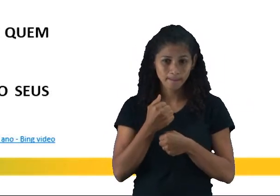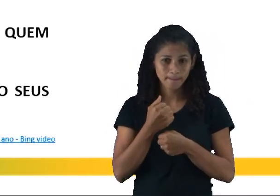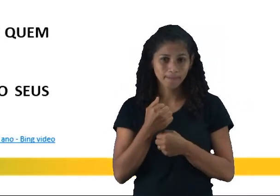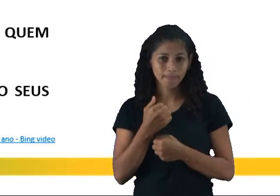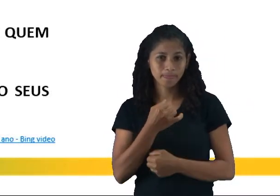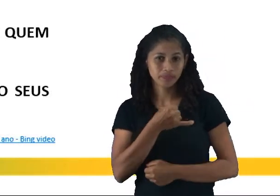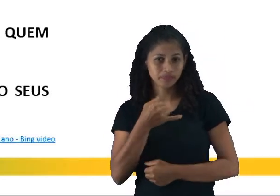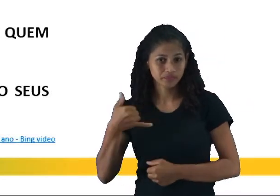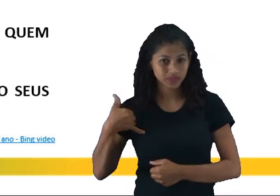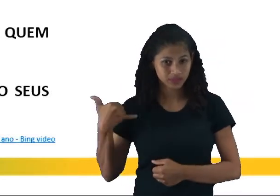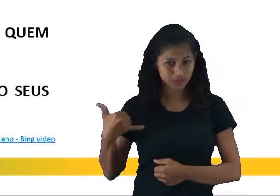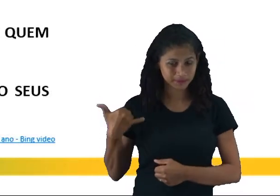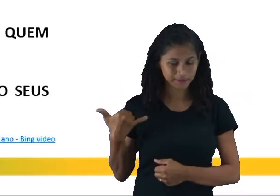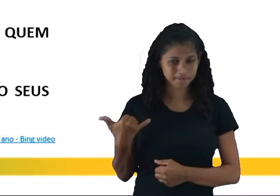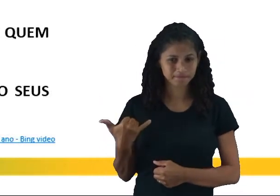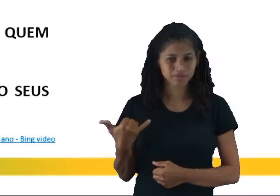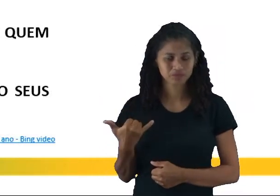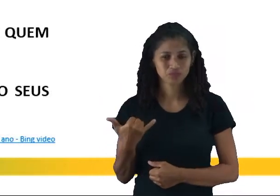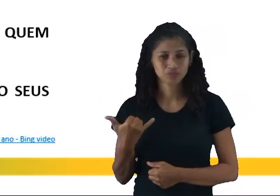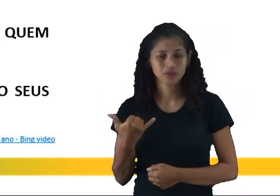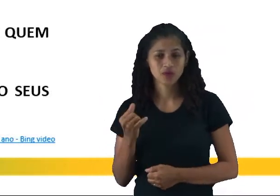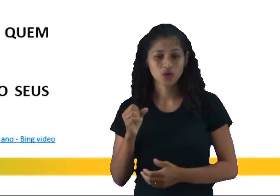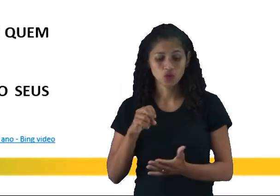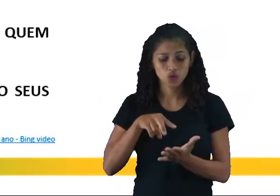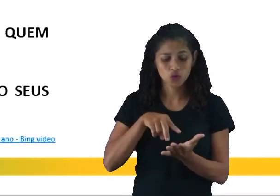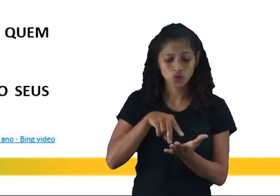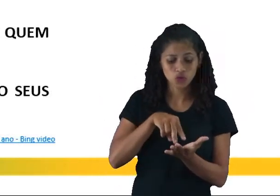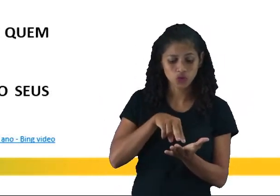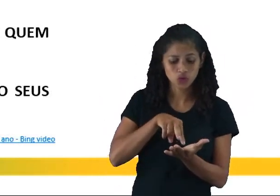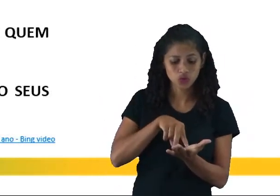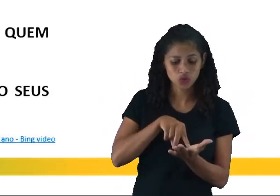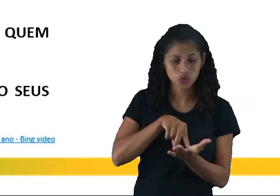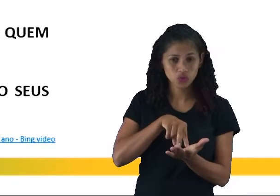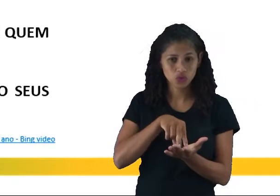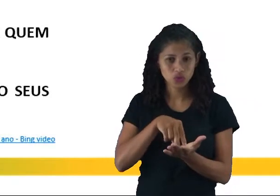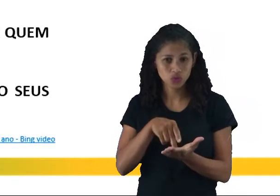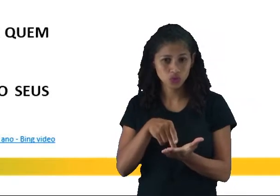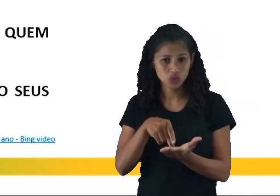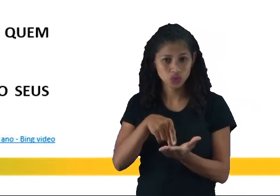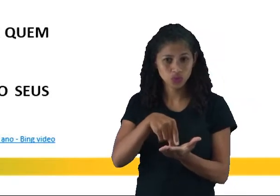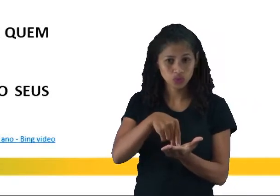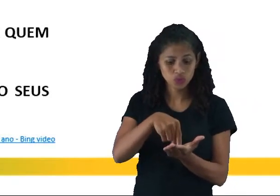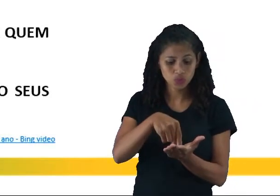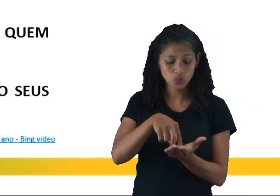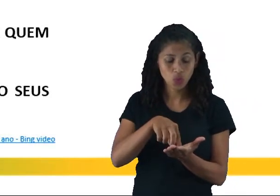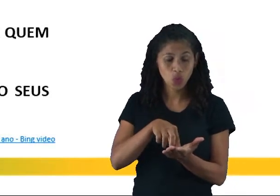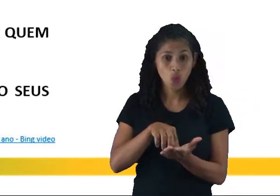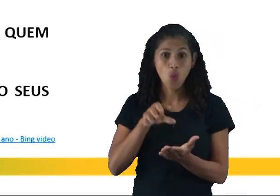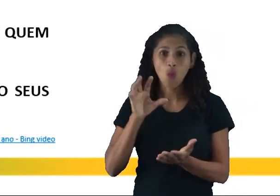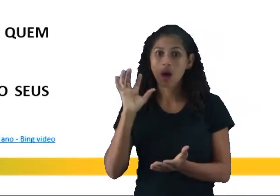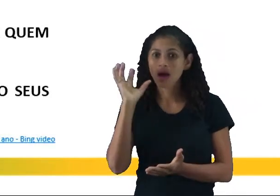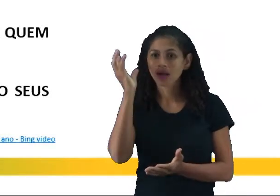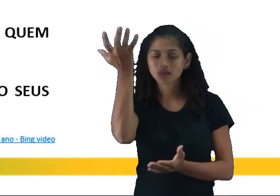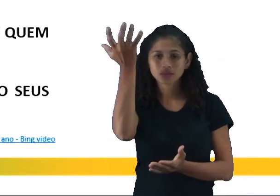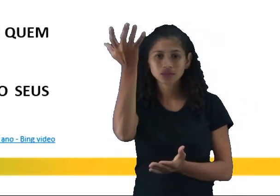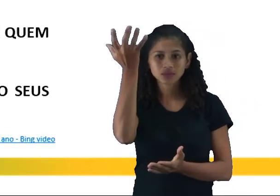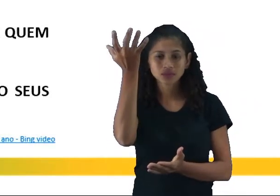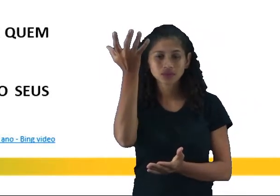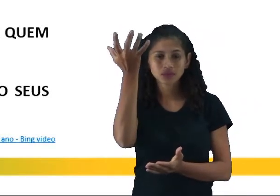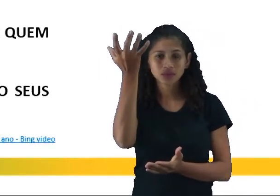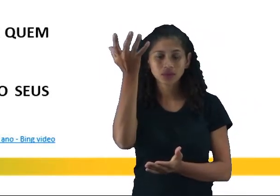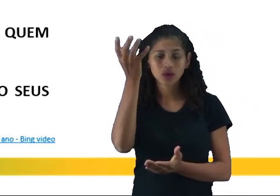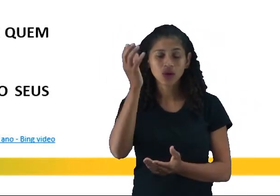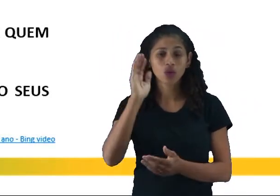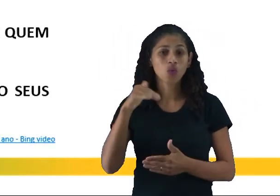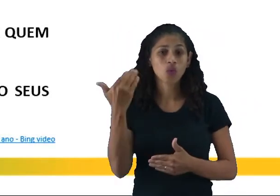seus pezinhos, adivinhem o que aconteceu? Olha só, quando o novo rei